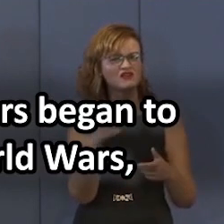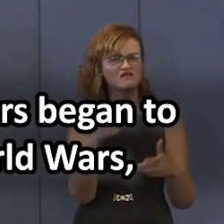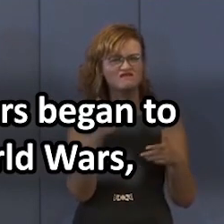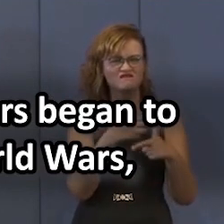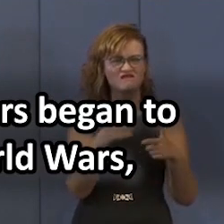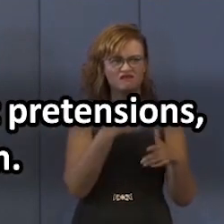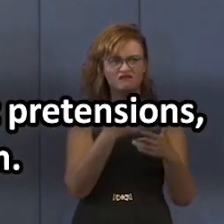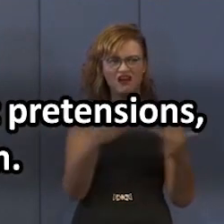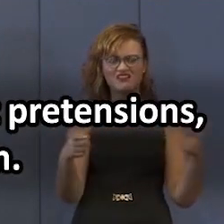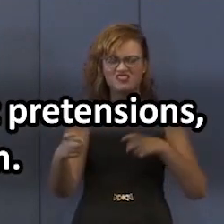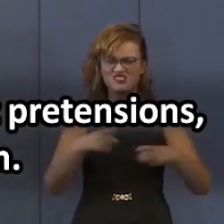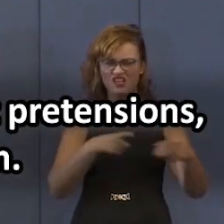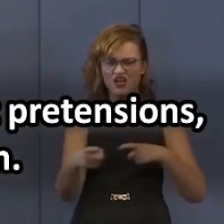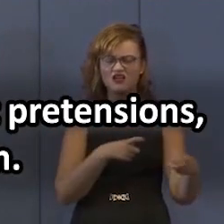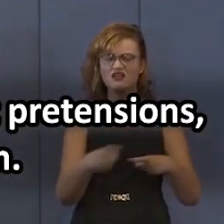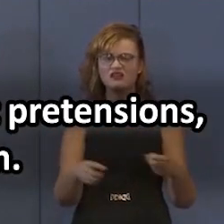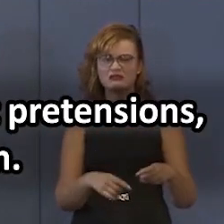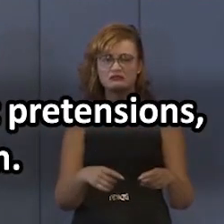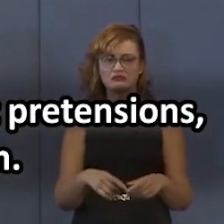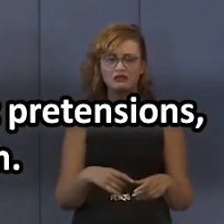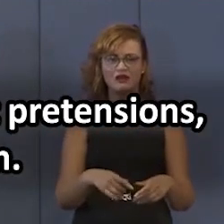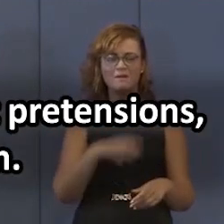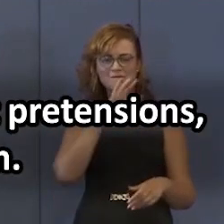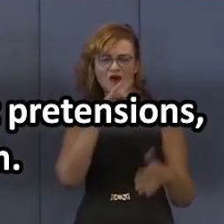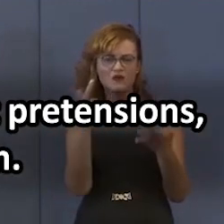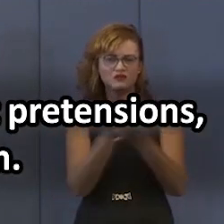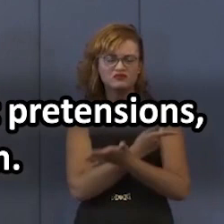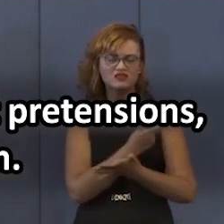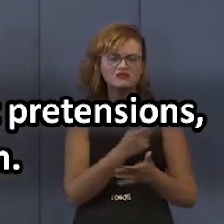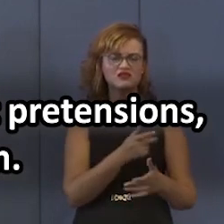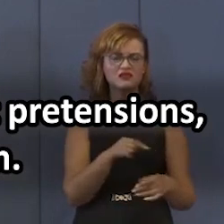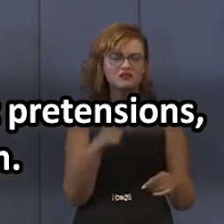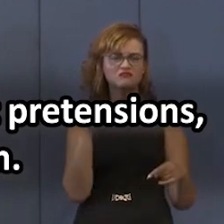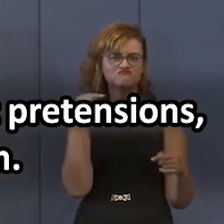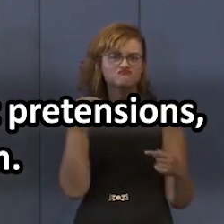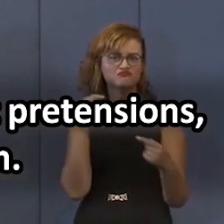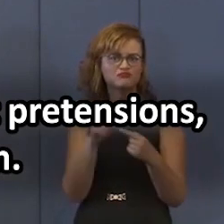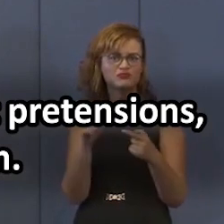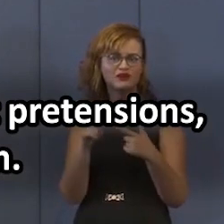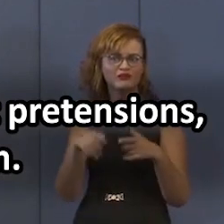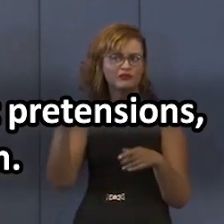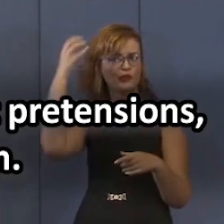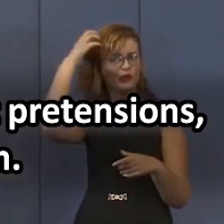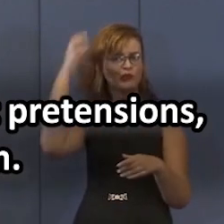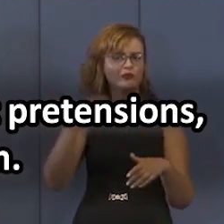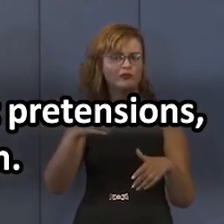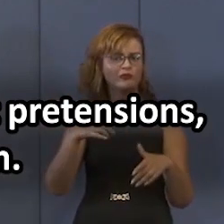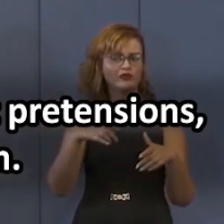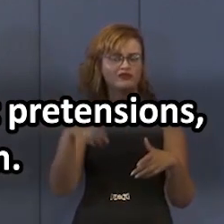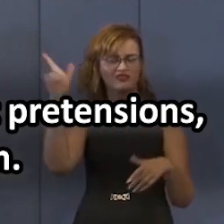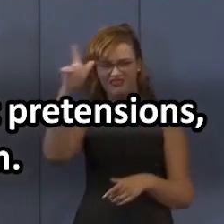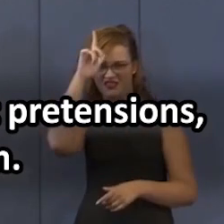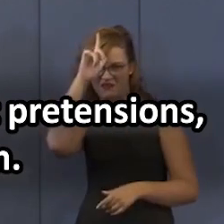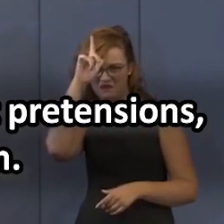da Segunda Guerra, em vez de serem realmente causados pelas pretensões claramente imperialistas da Alemanha, de